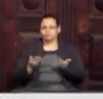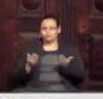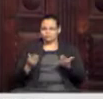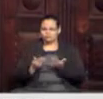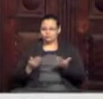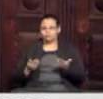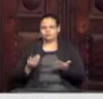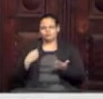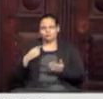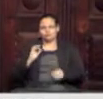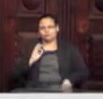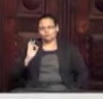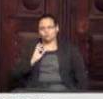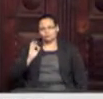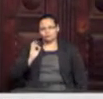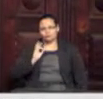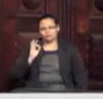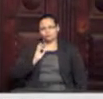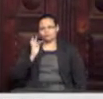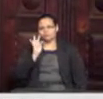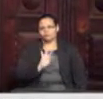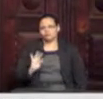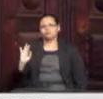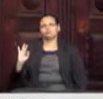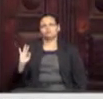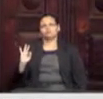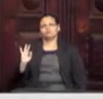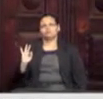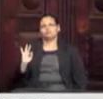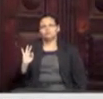da polícia federal